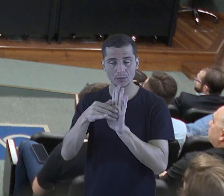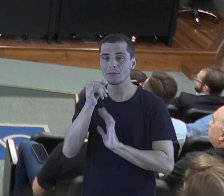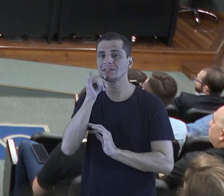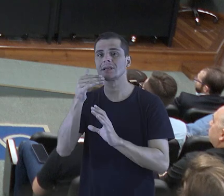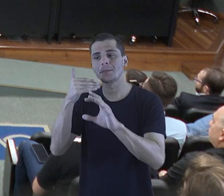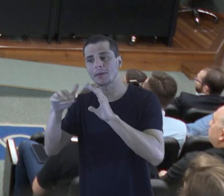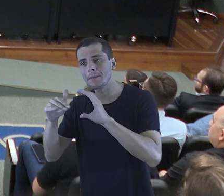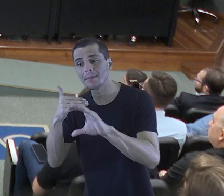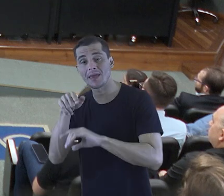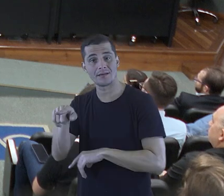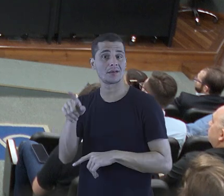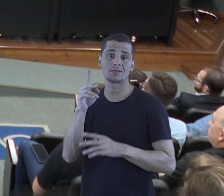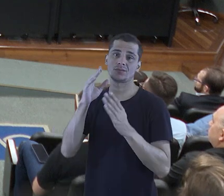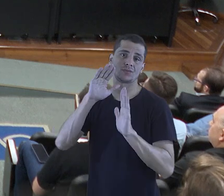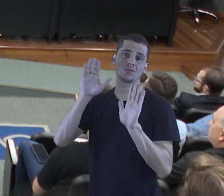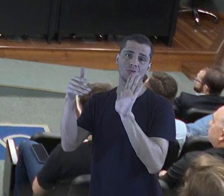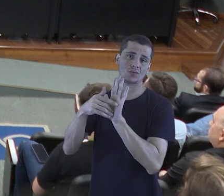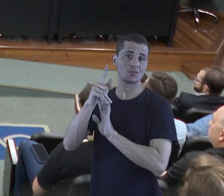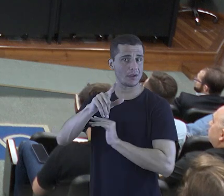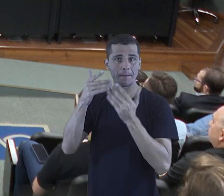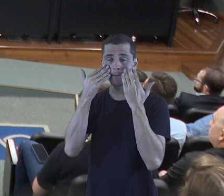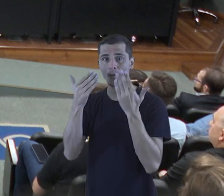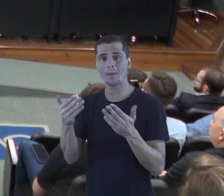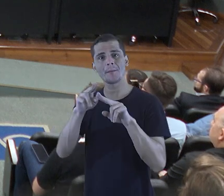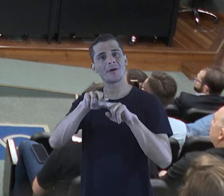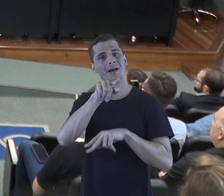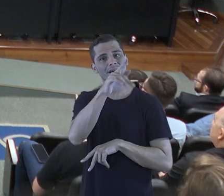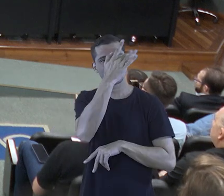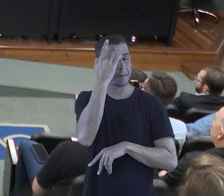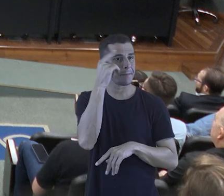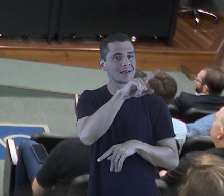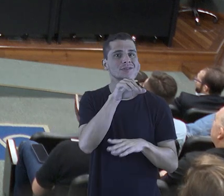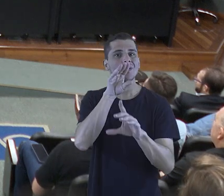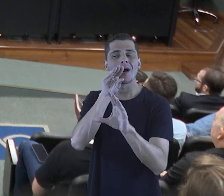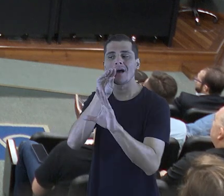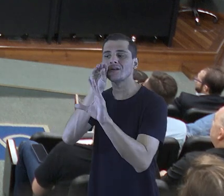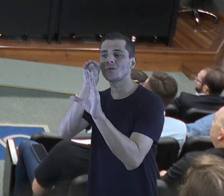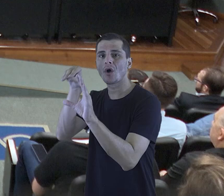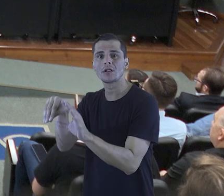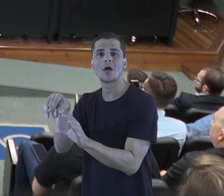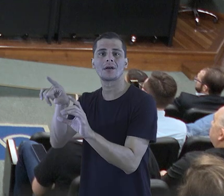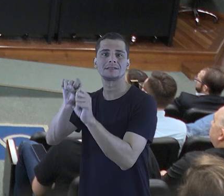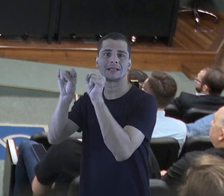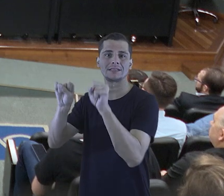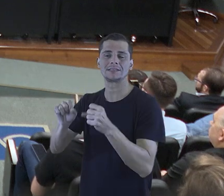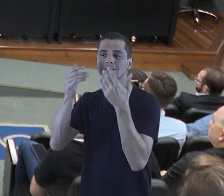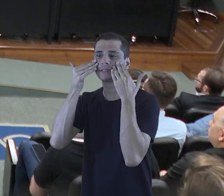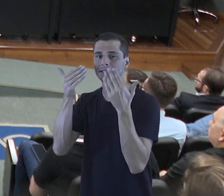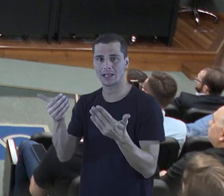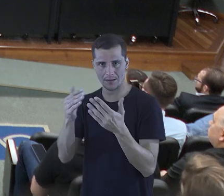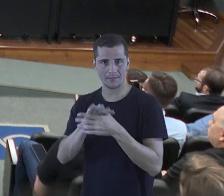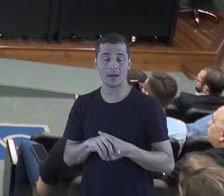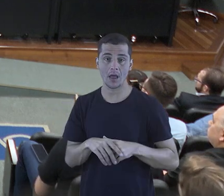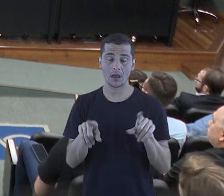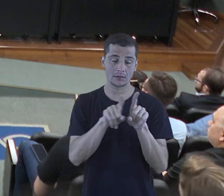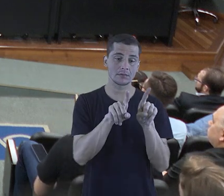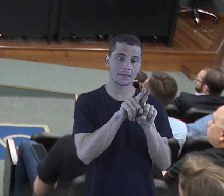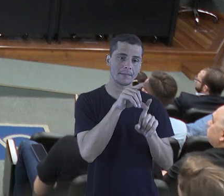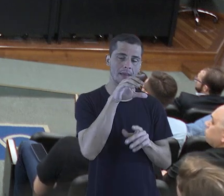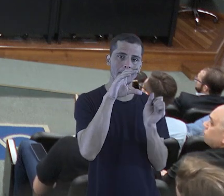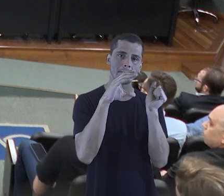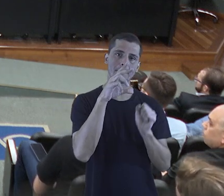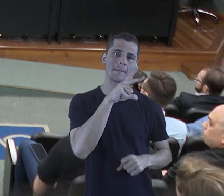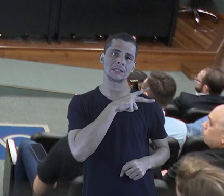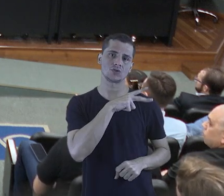todas essas informações, teu e-mail que está lá no LinkedIn se você colocou, tudo isso é público. Então, nesse caso, mesmo sendo um dado sensível se